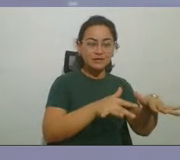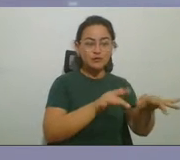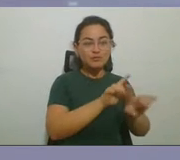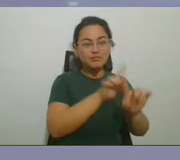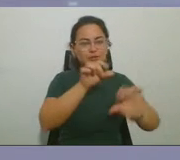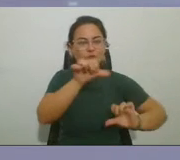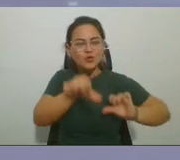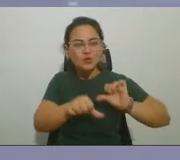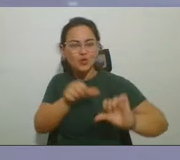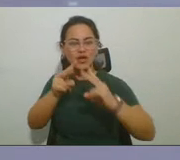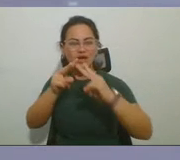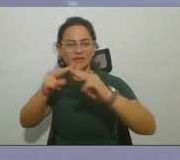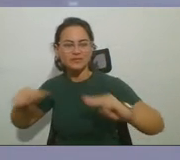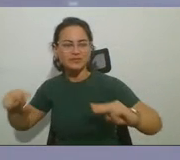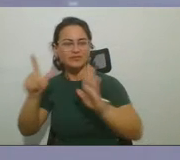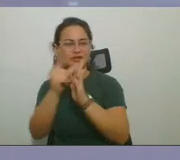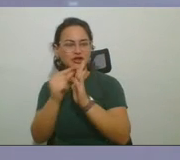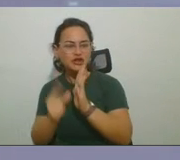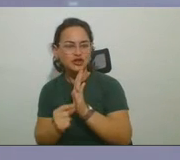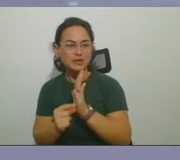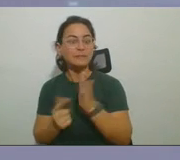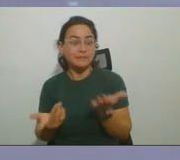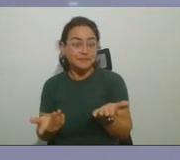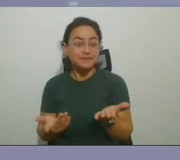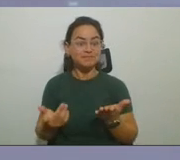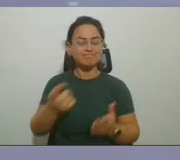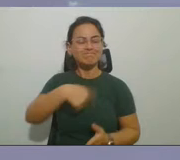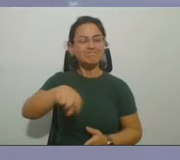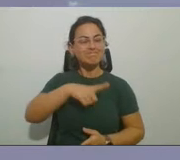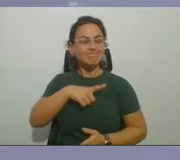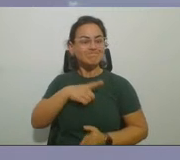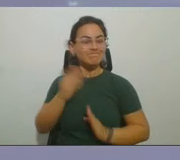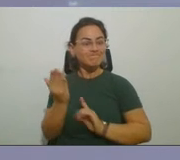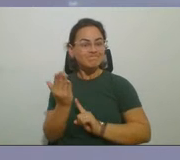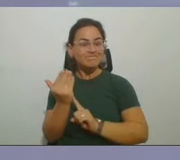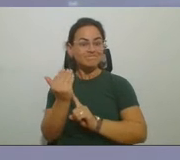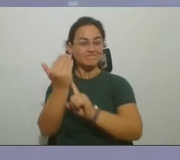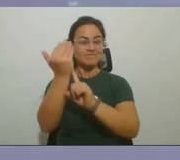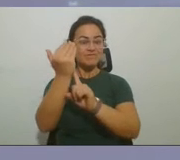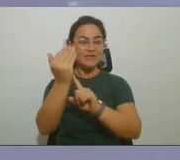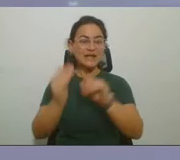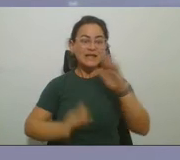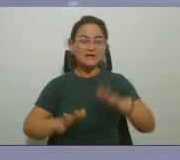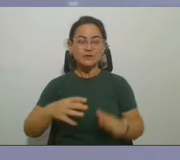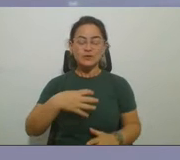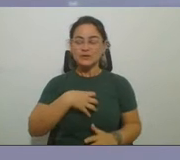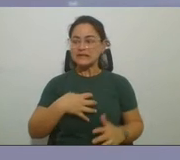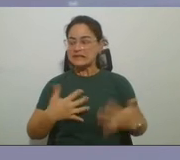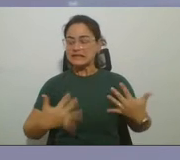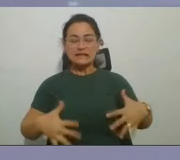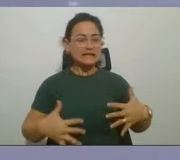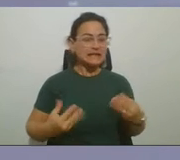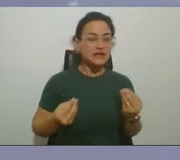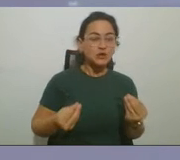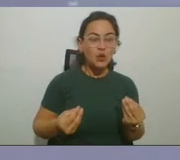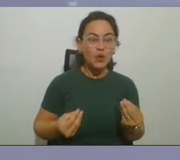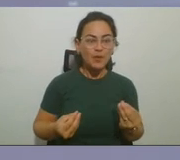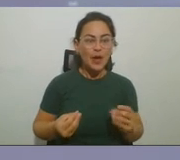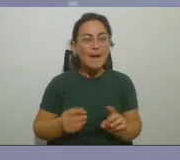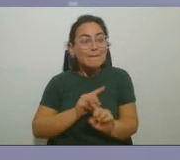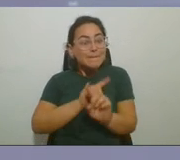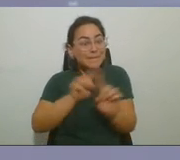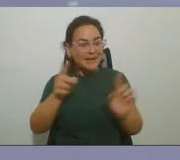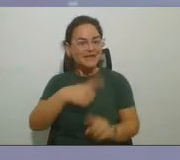as tecnologias que dispomos, às vezes, nos causa insegurança. Entretanto,